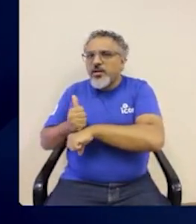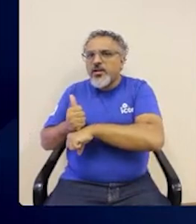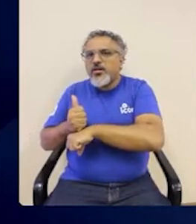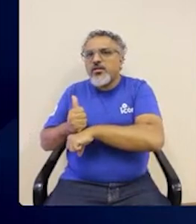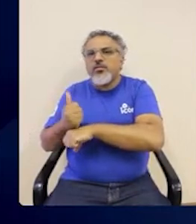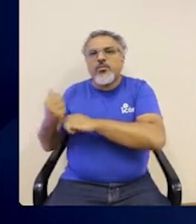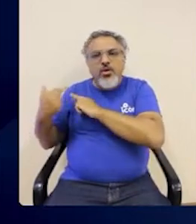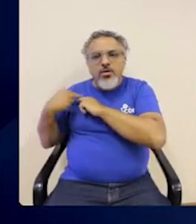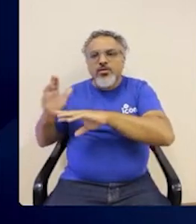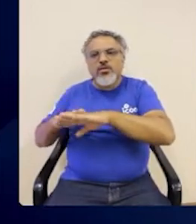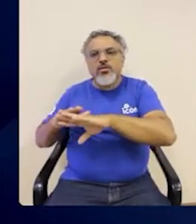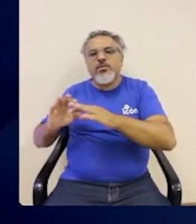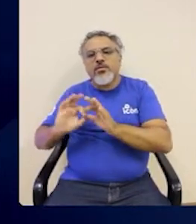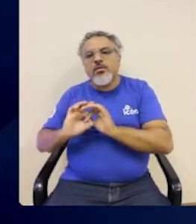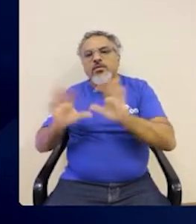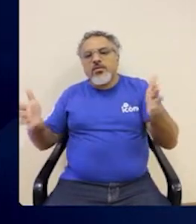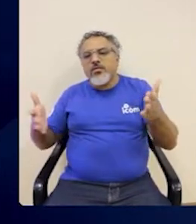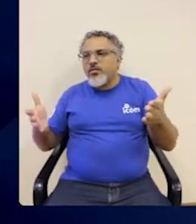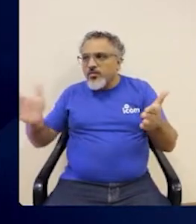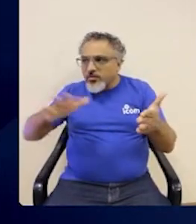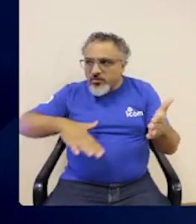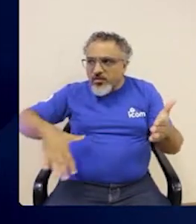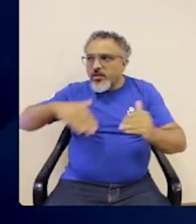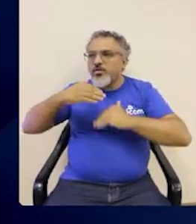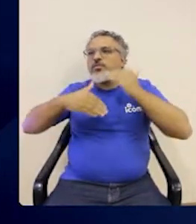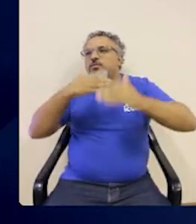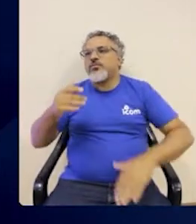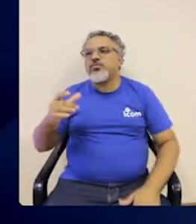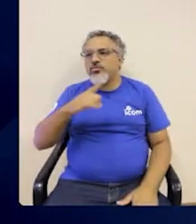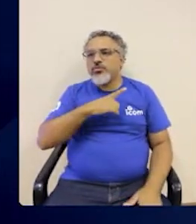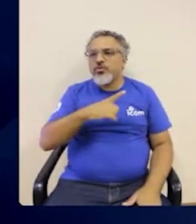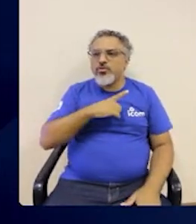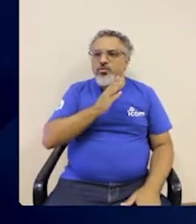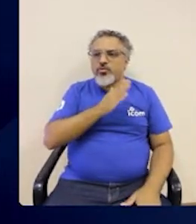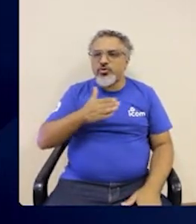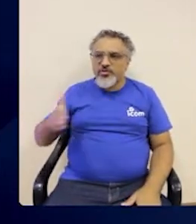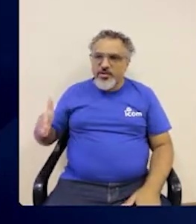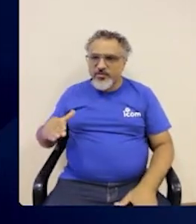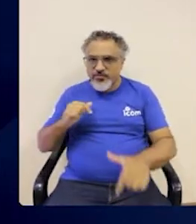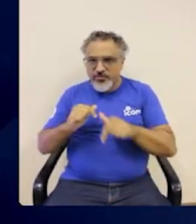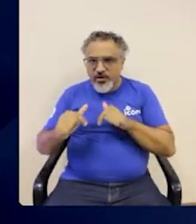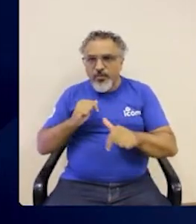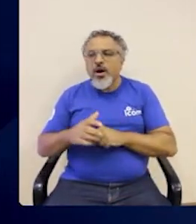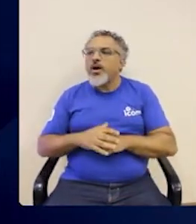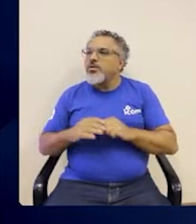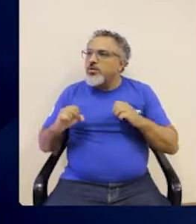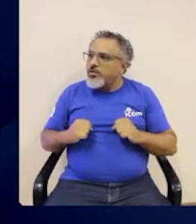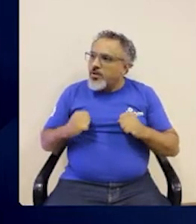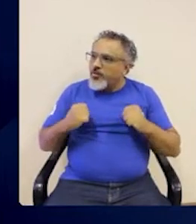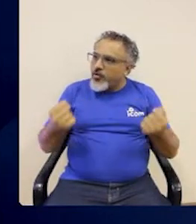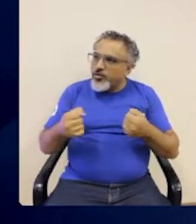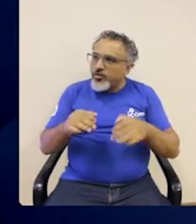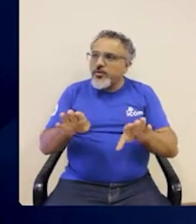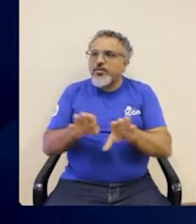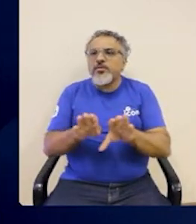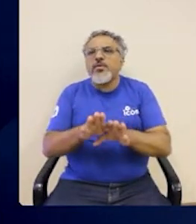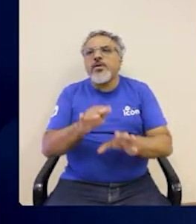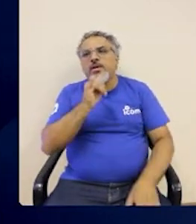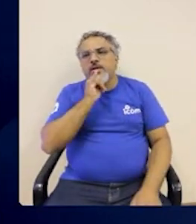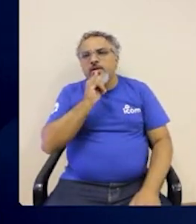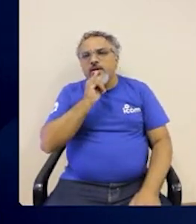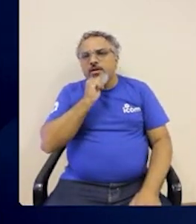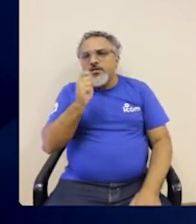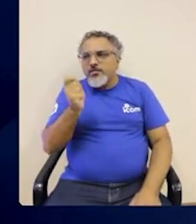grande na definição do seu arsenal, na construção dos seus processos de trabalho, né? Isso reforça, por exemplo, uma série de possibilidades que